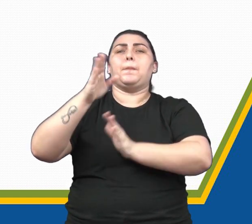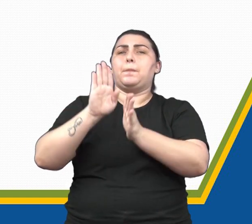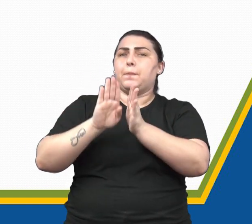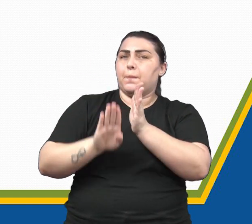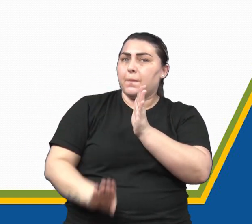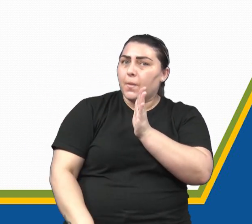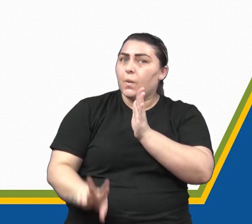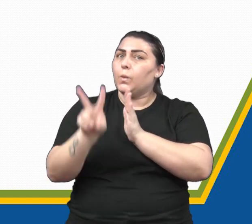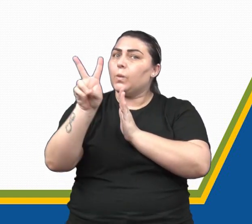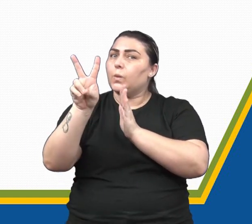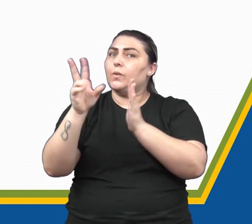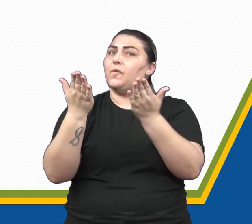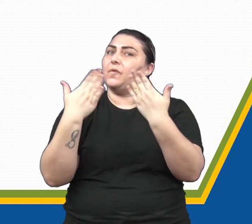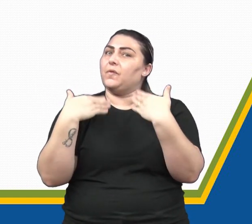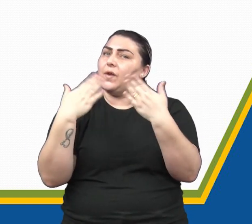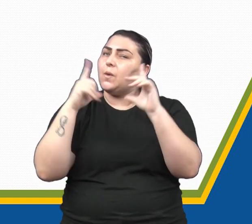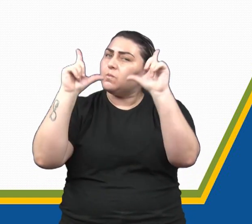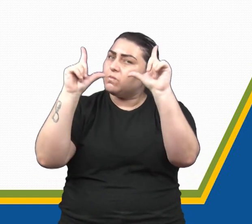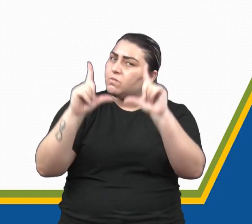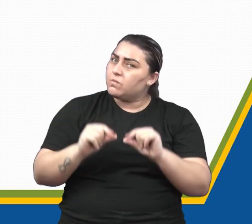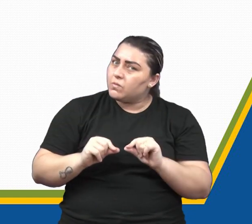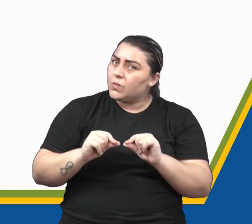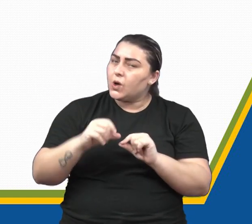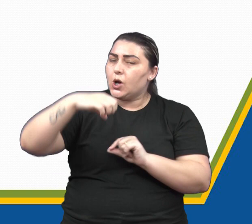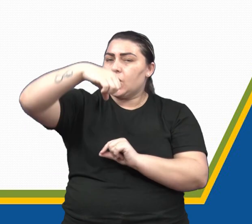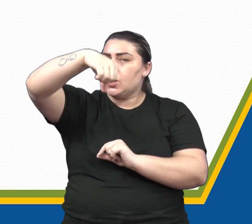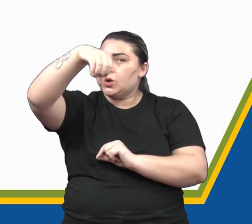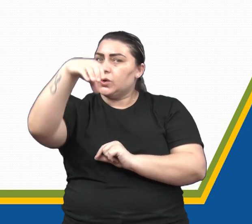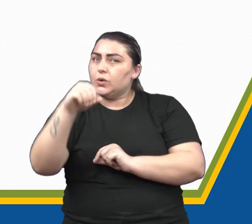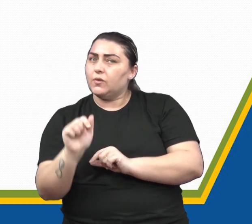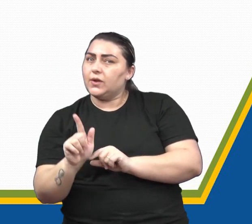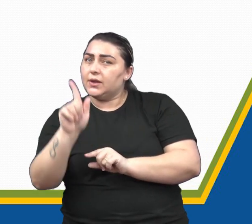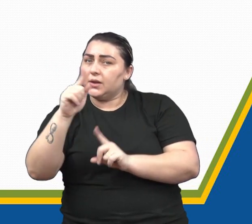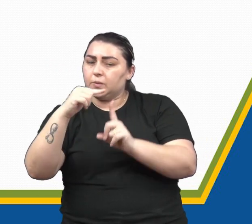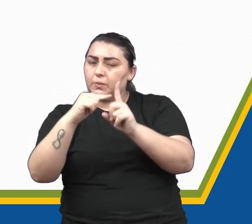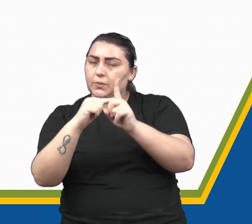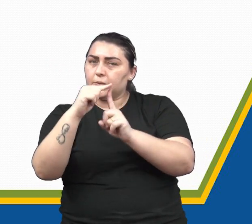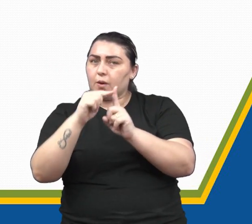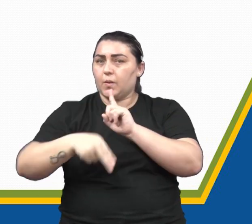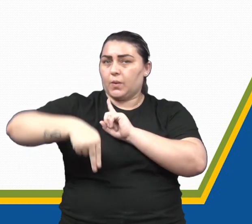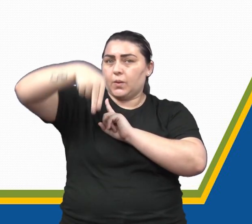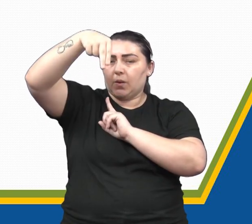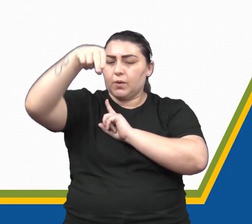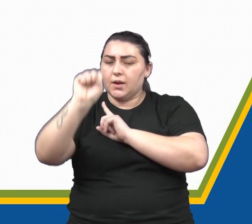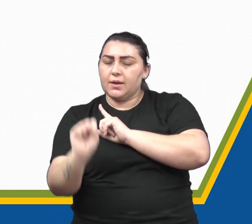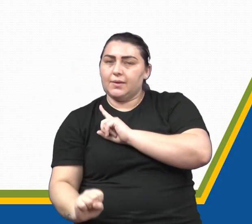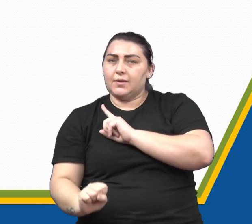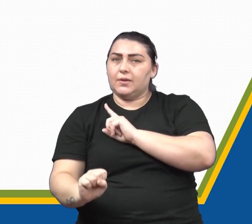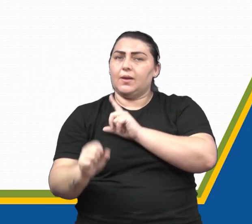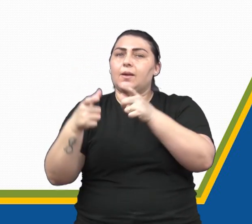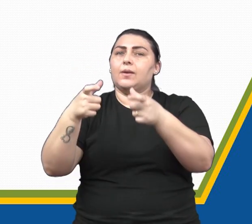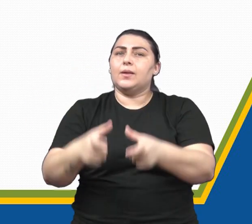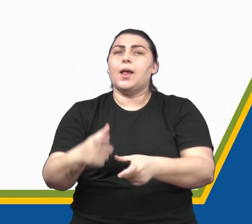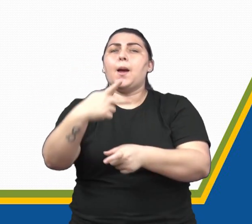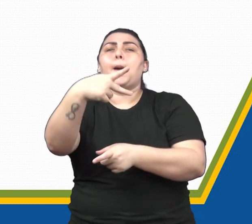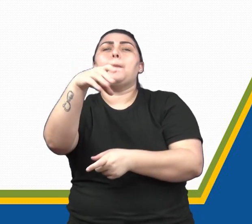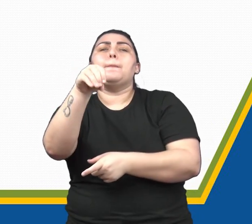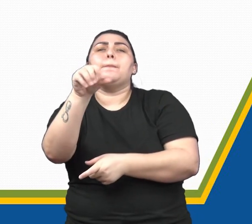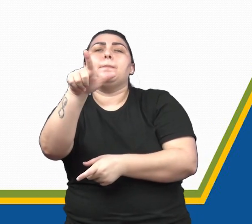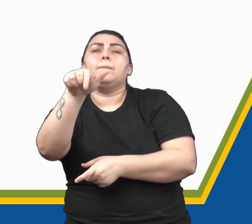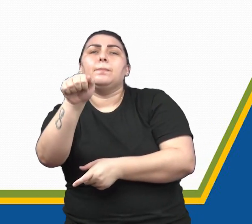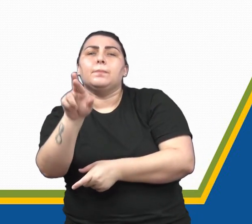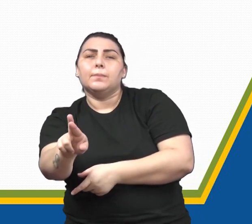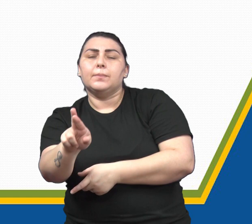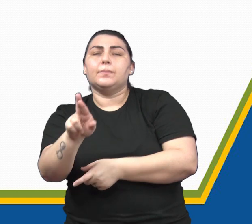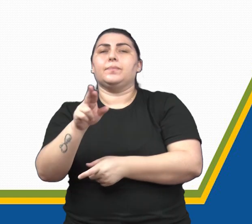Europa. Altas latitudes são aquelas próximas aos 90 graus. 90 graus ao norte, ao sul, são áreas o quê? Polares.